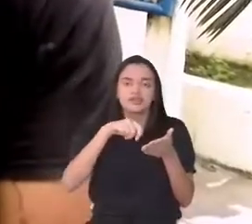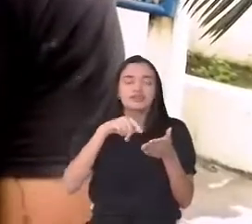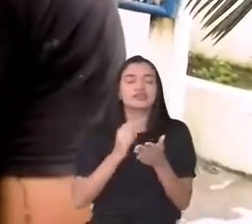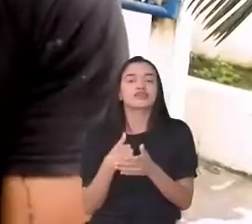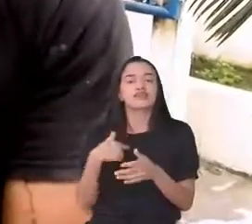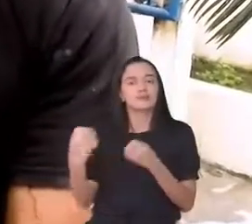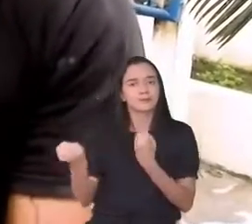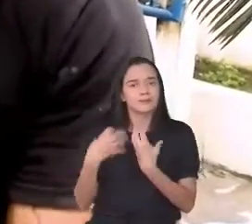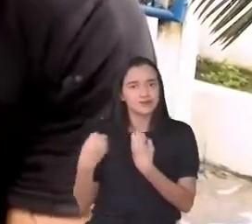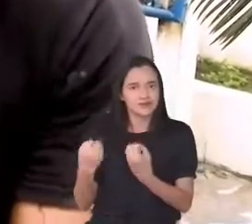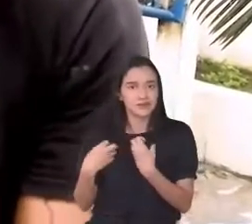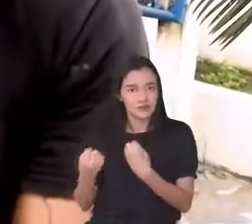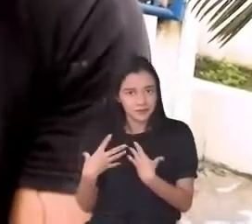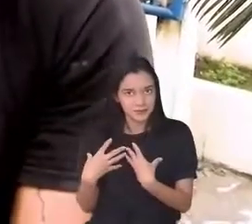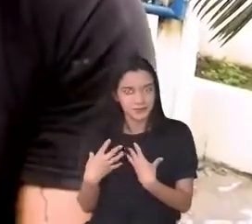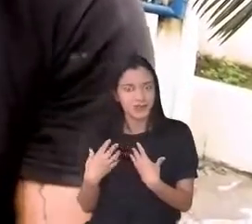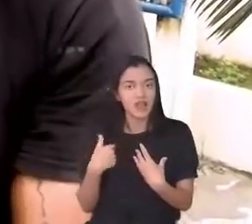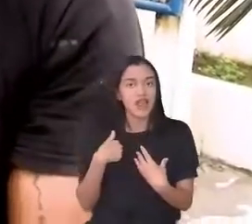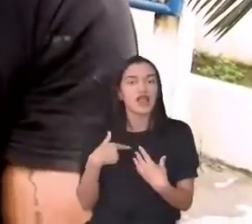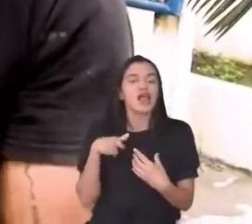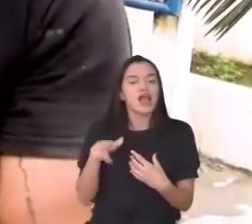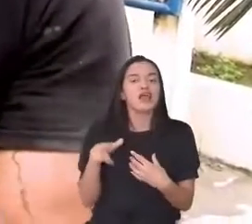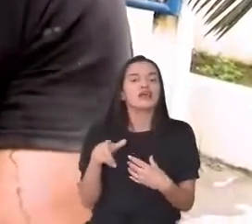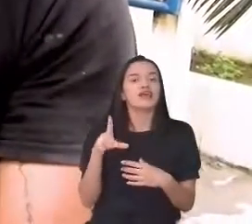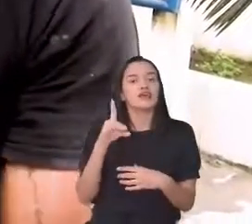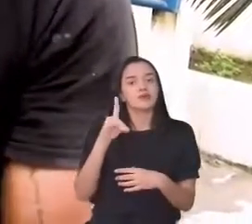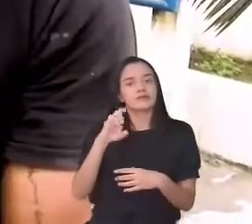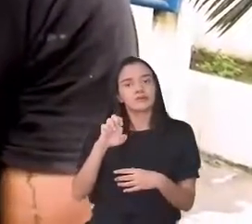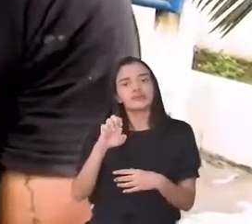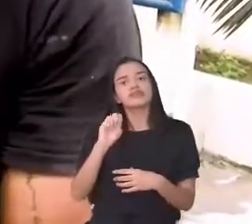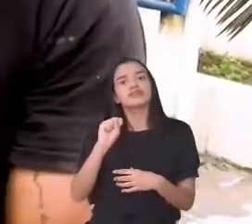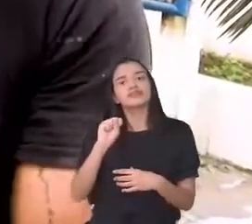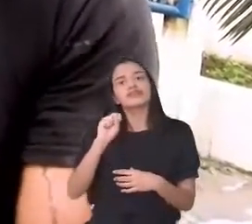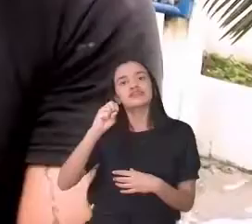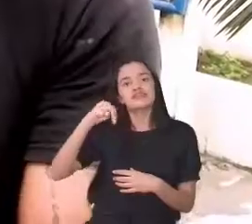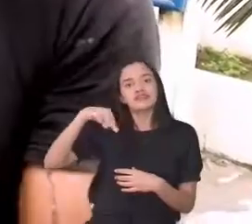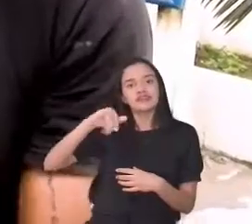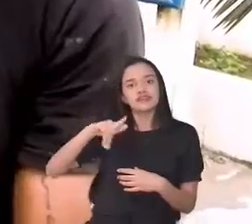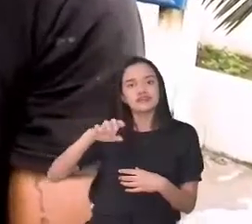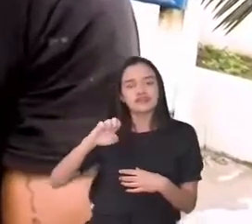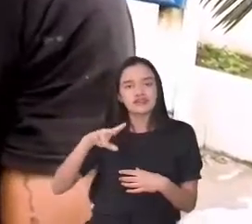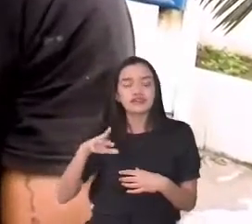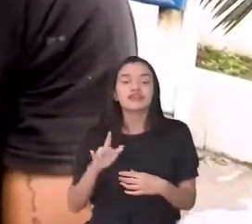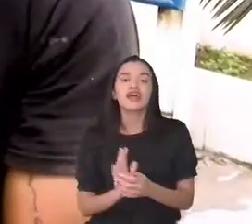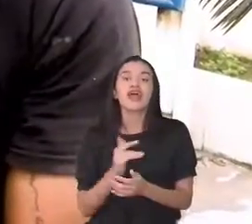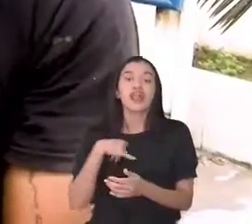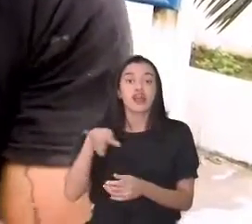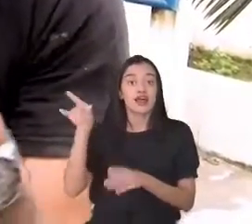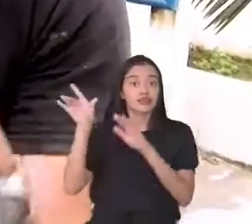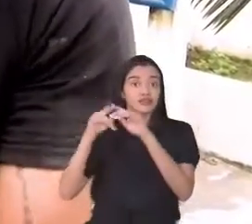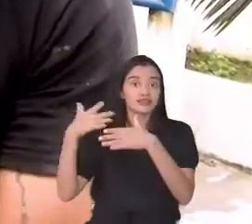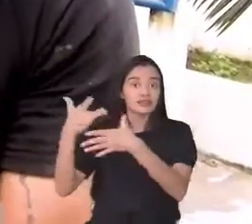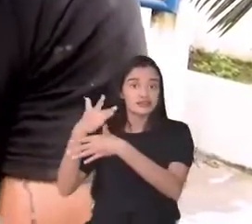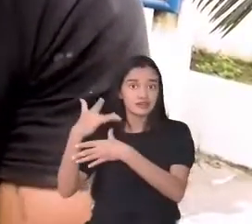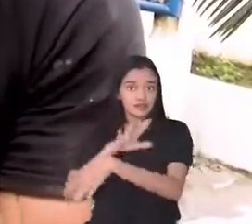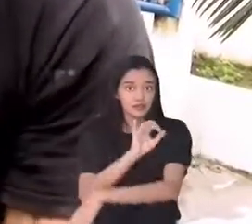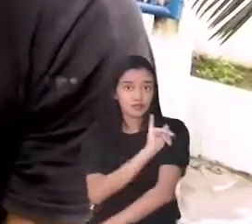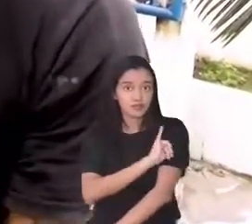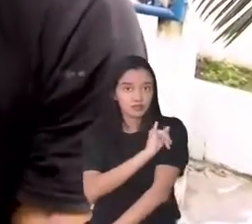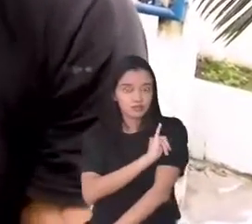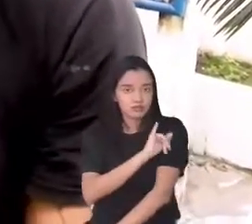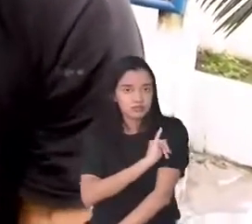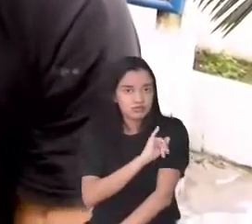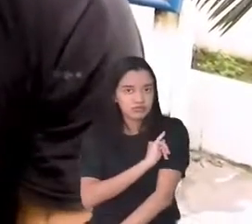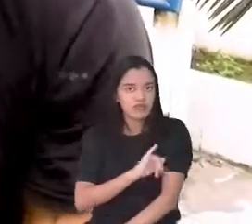faço. Então ele é um designer, ele foi meu contemporâneo na Universidade da Cidade, lá no Rio de Janeiro. Eu me inspirava nele, era um cara que